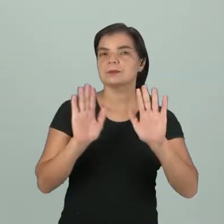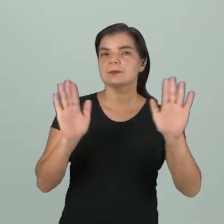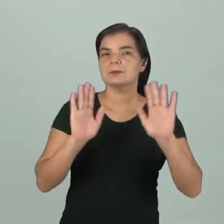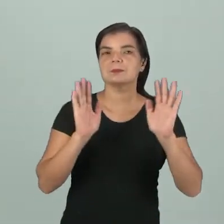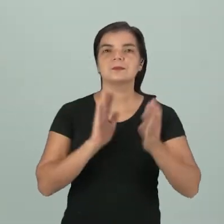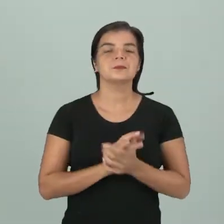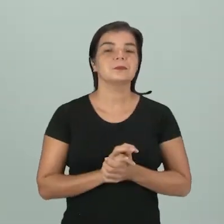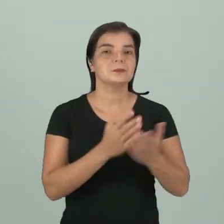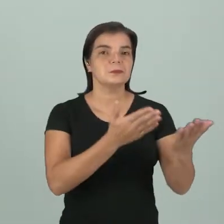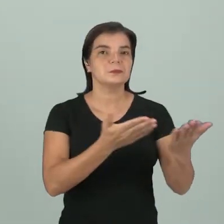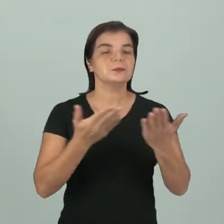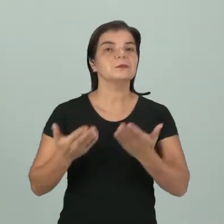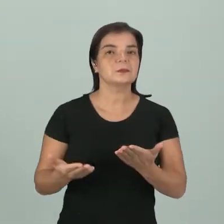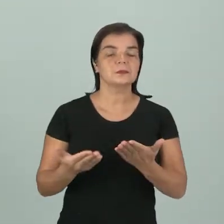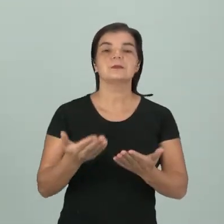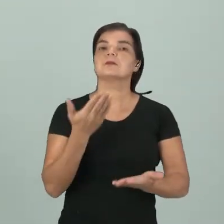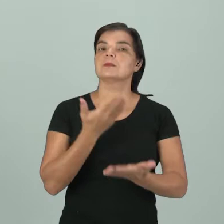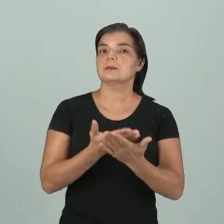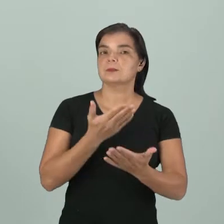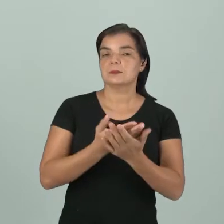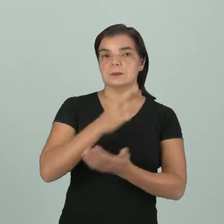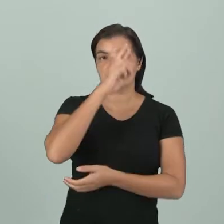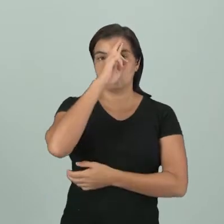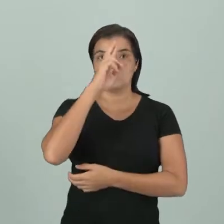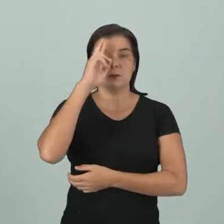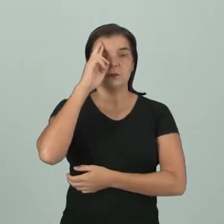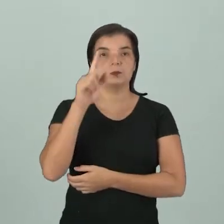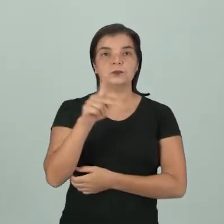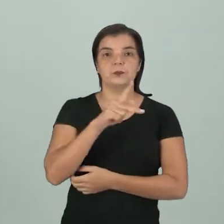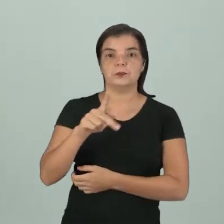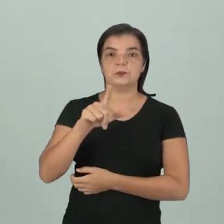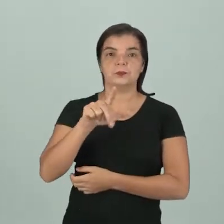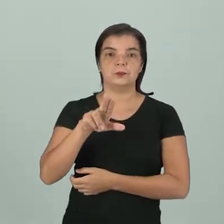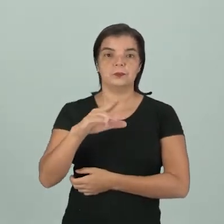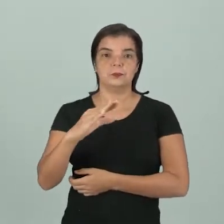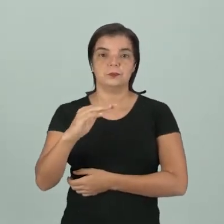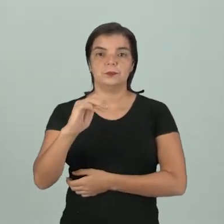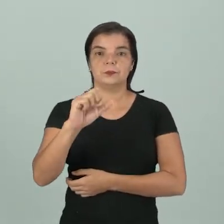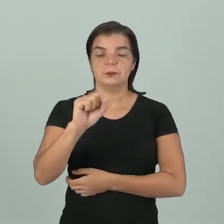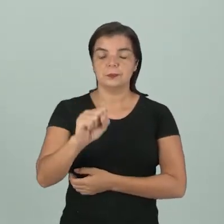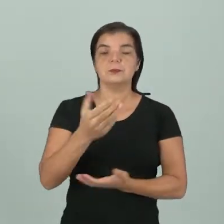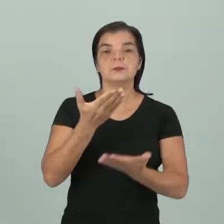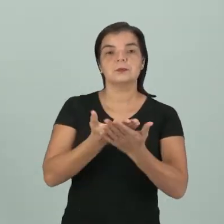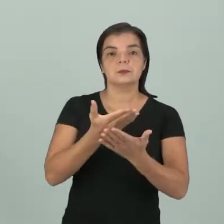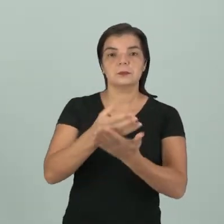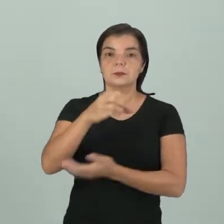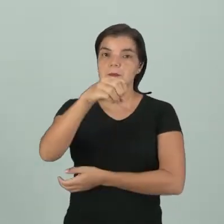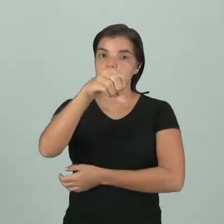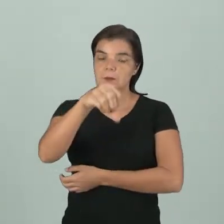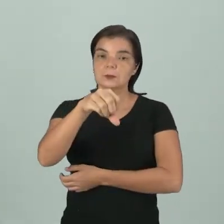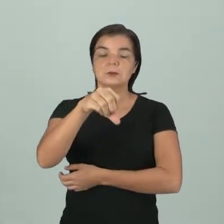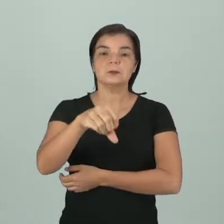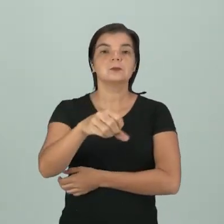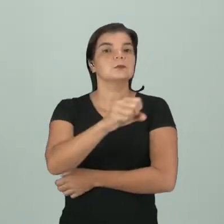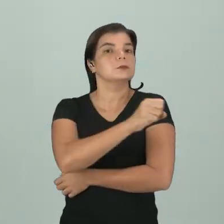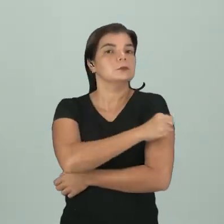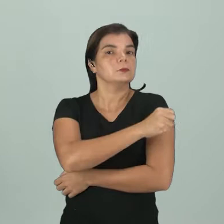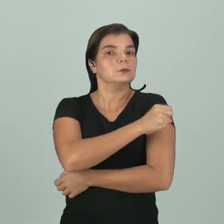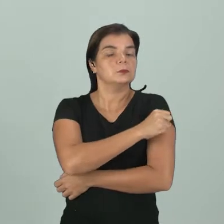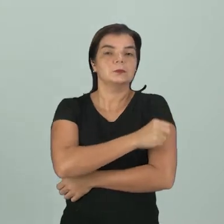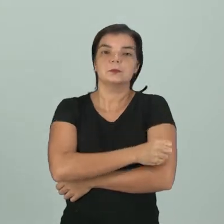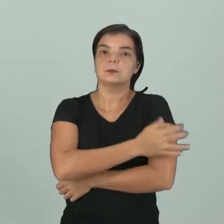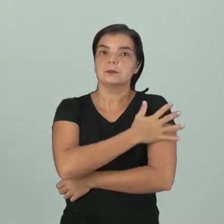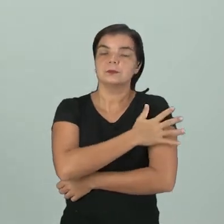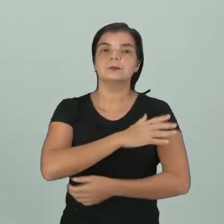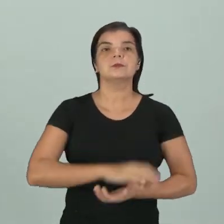Oi, galerinha, sejam muito bem-vindos a mais uma aula de História. Eu sou o professor Lucas e já estamos na nossa nona aula para o oitavo ano do